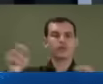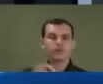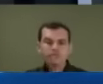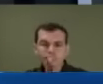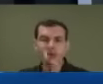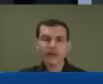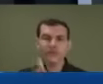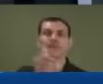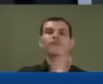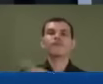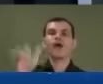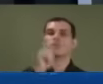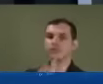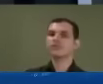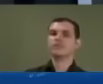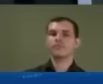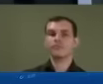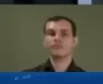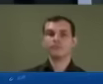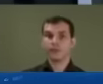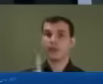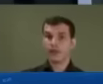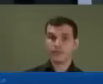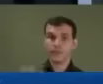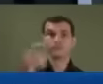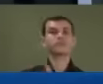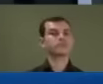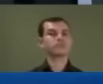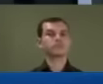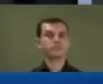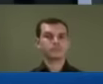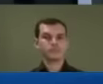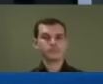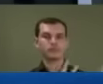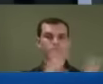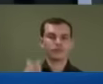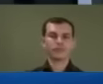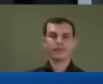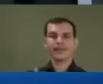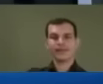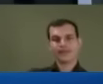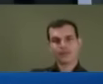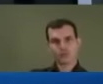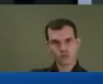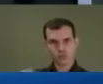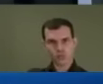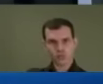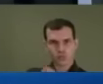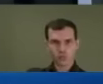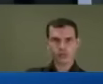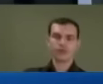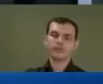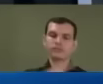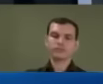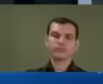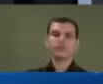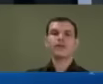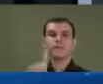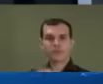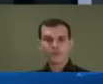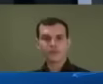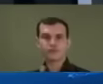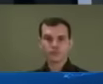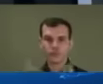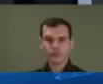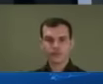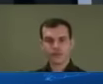de ser concretizada. E é importante dizer que a questão dos PDVistas, da Indersul, a questão das progressões dos professores,